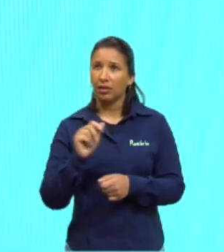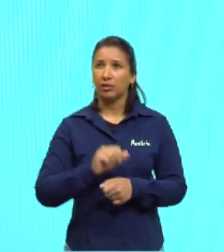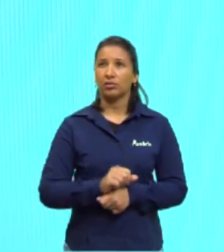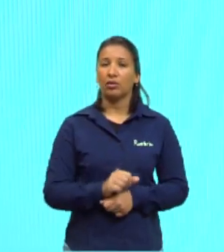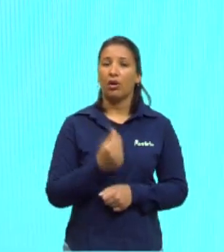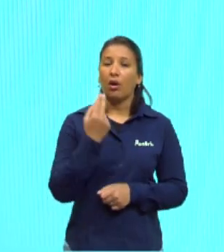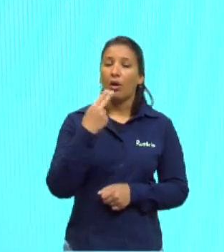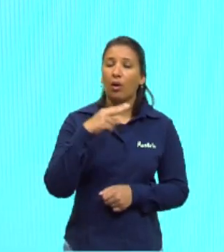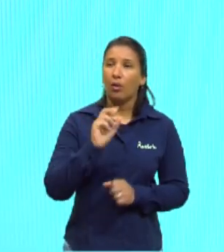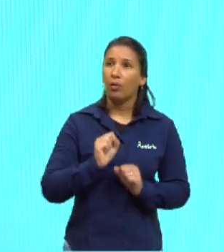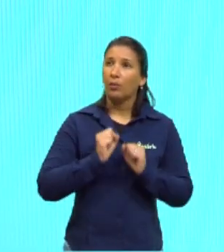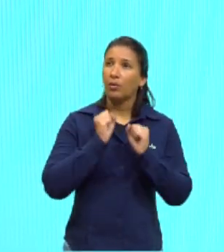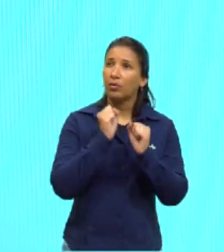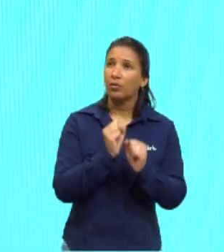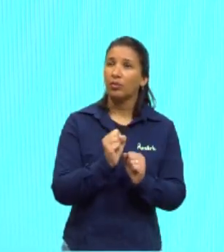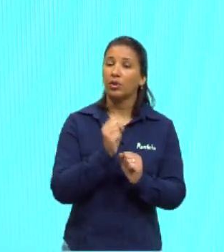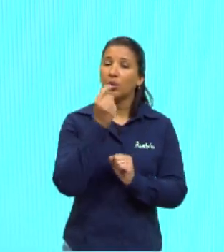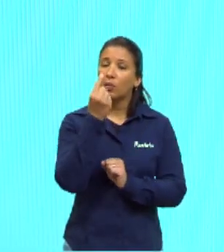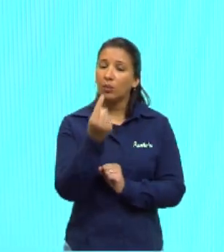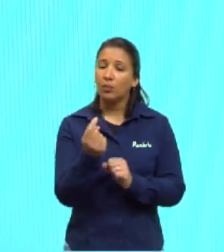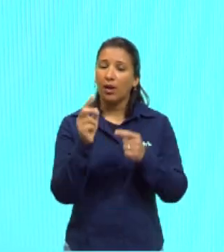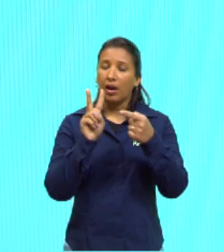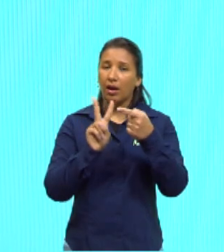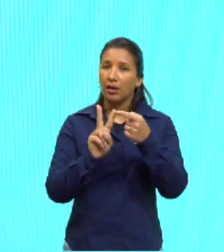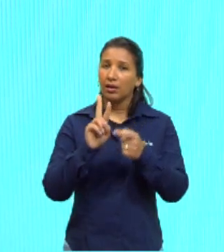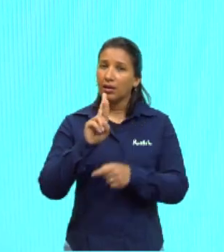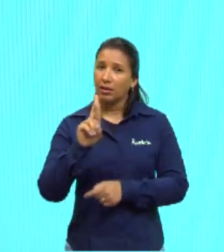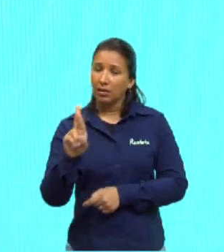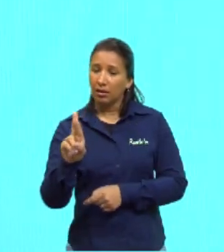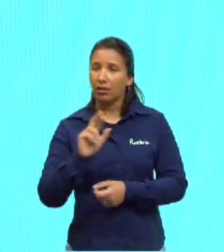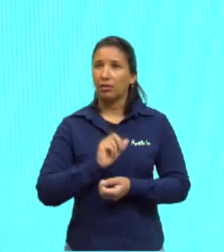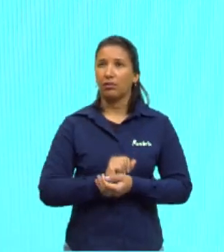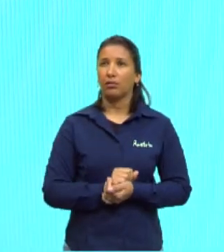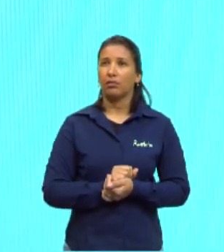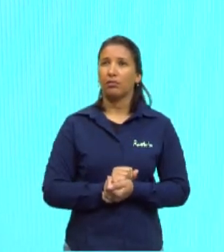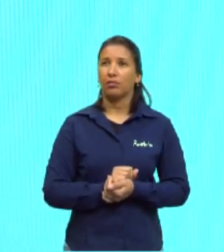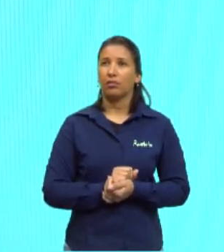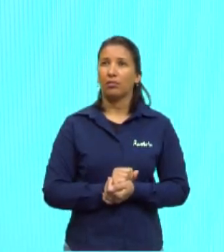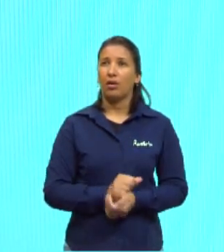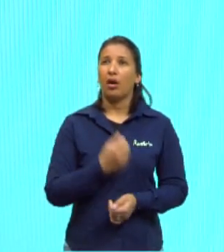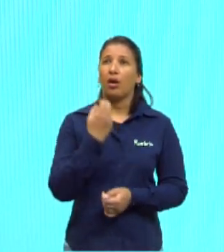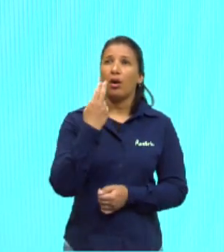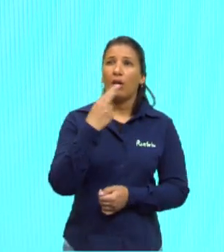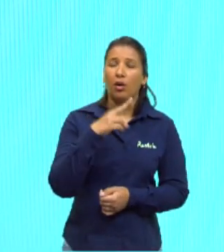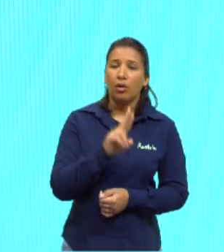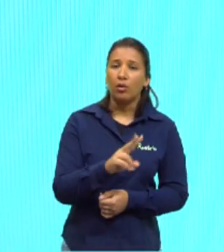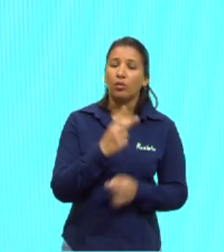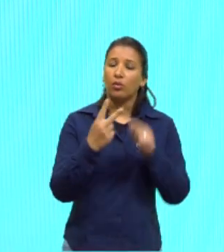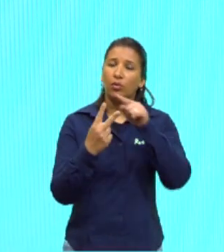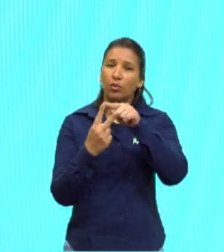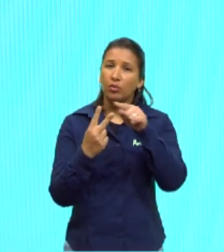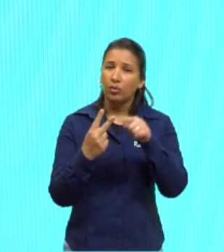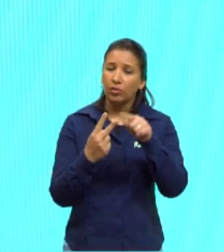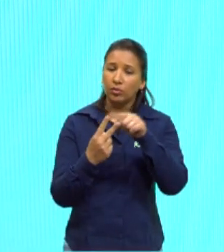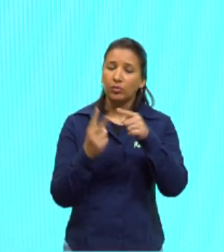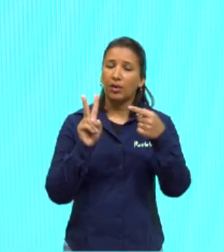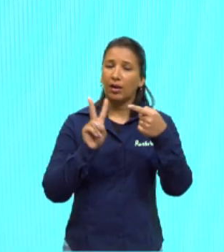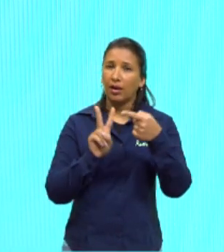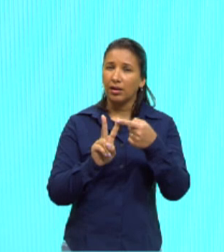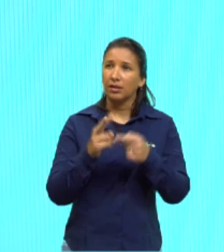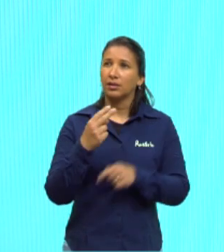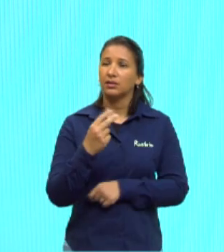que ela possui apenas uma raiz real, ou que ela possui duas raízes